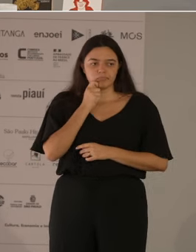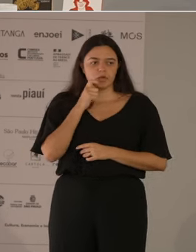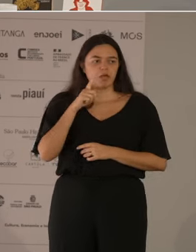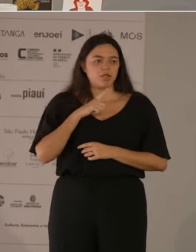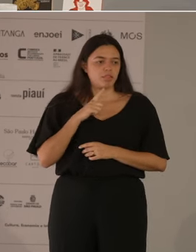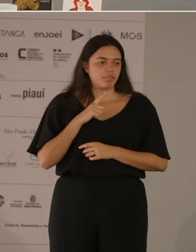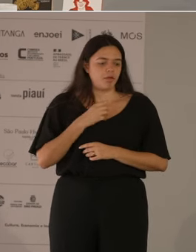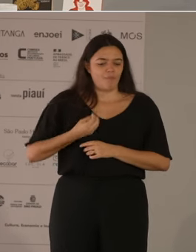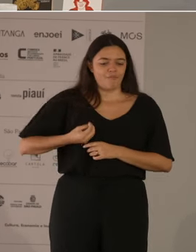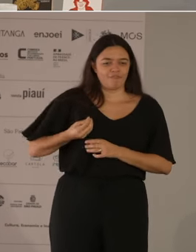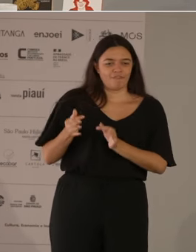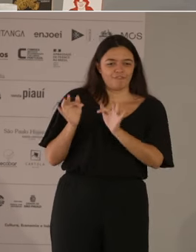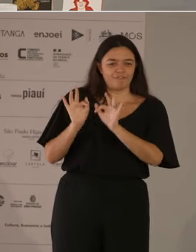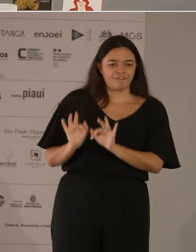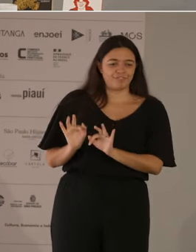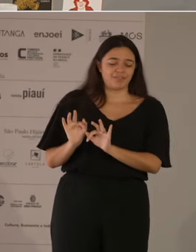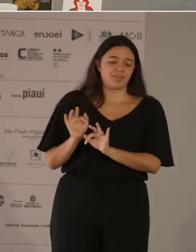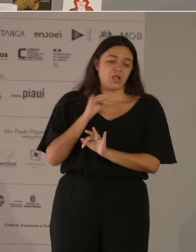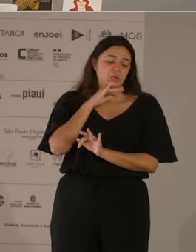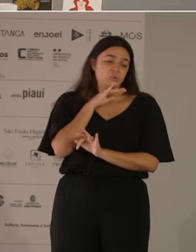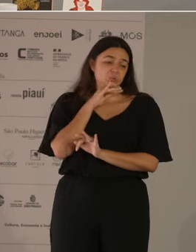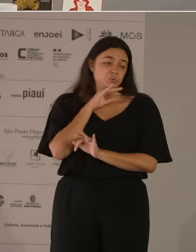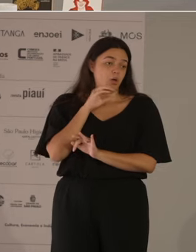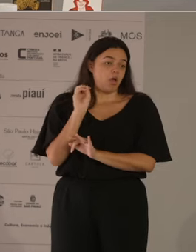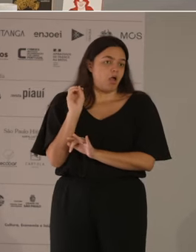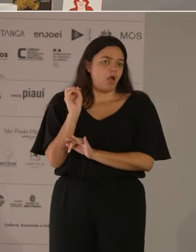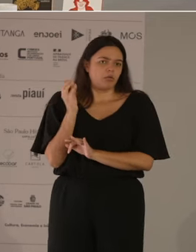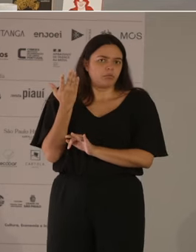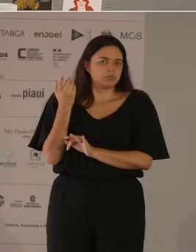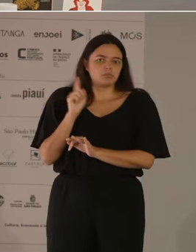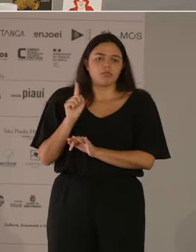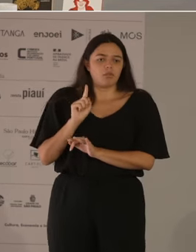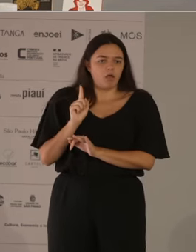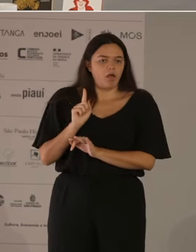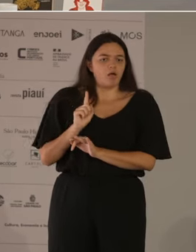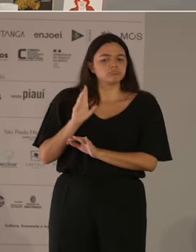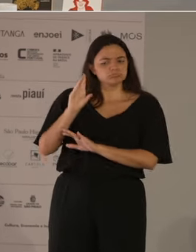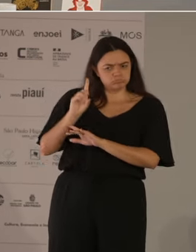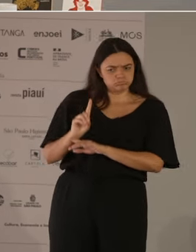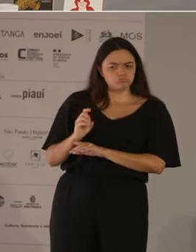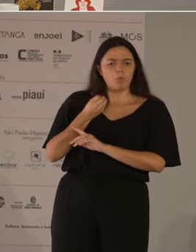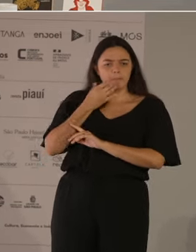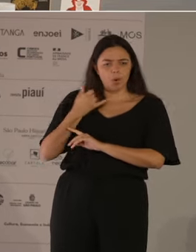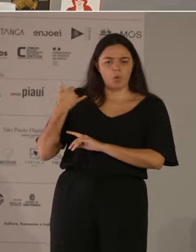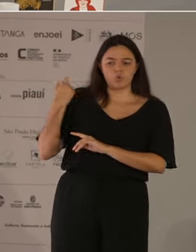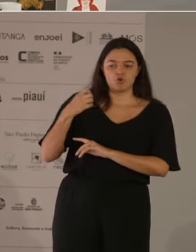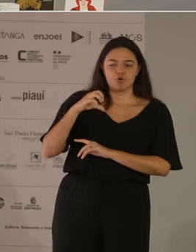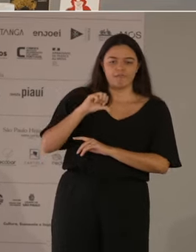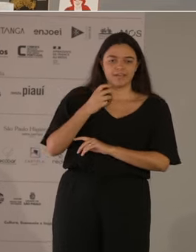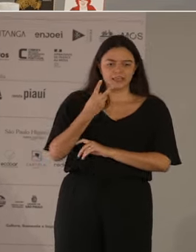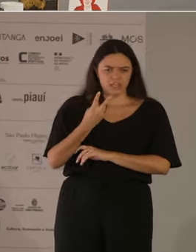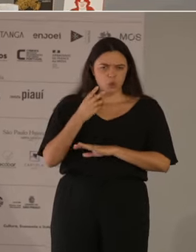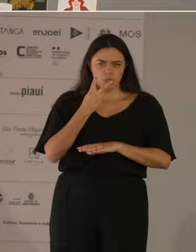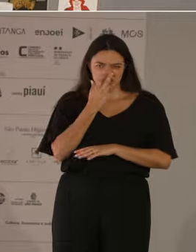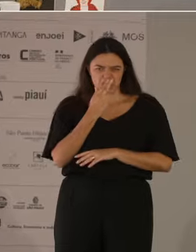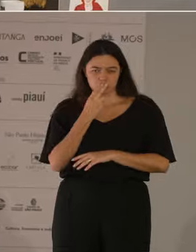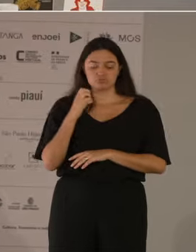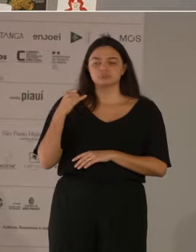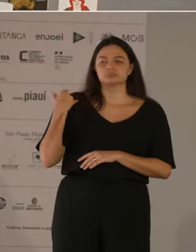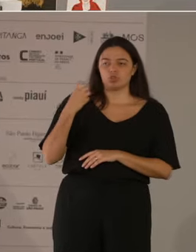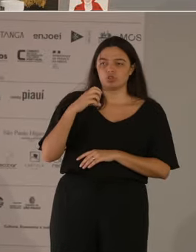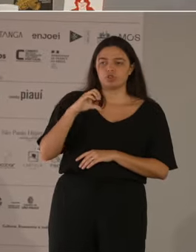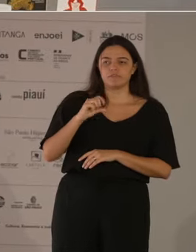vida miserável, né? E no caso dela, isso não está acontecendo. Ela tem uma vida muito digna, já com 91 anos, ou 92, né? 91, né? E ela